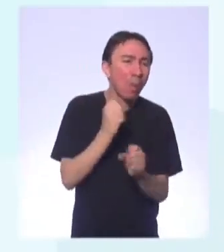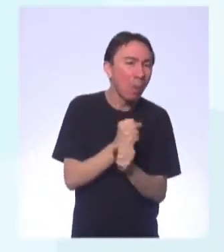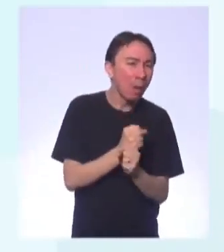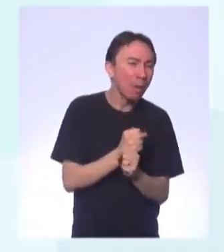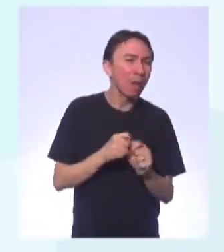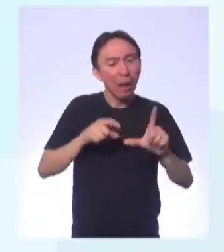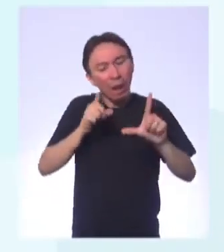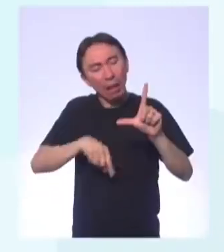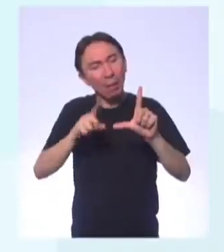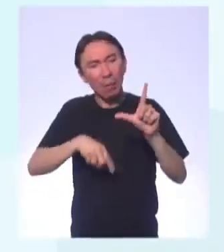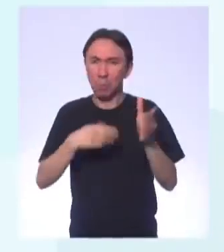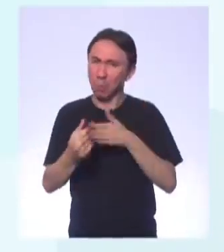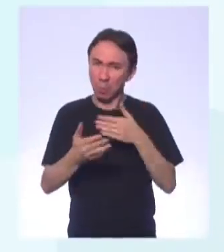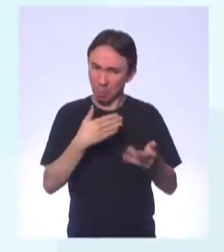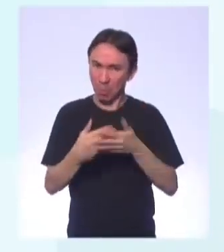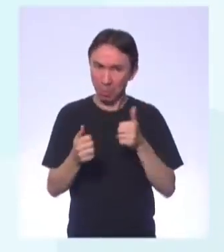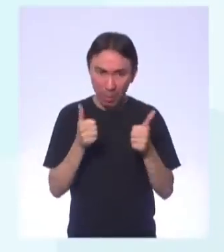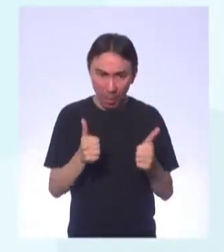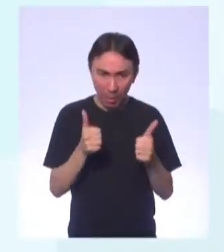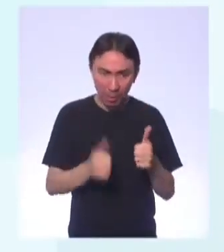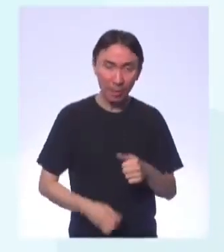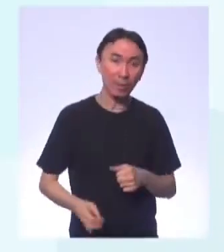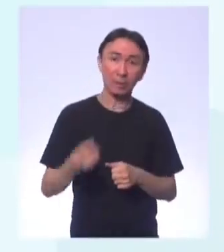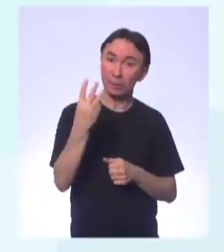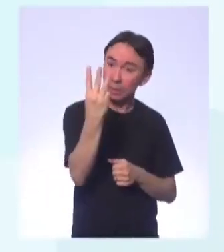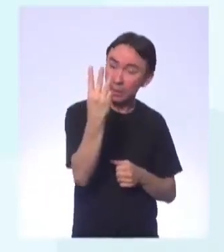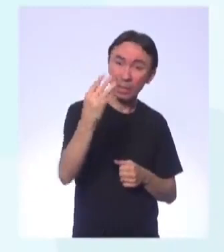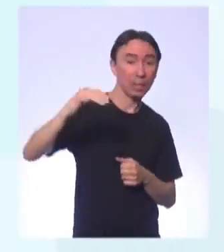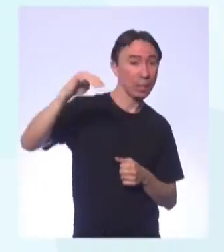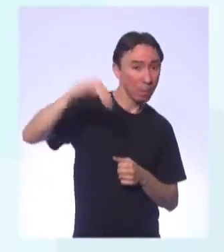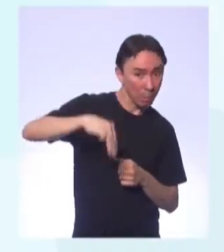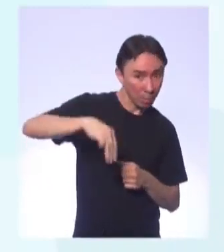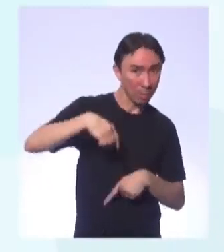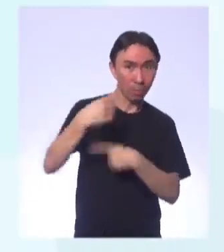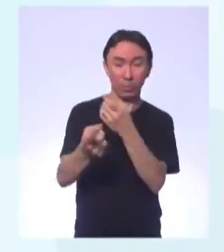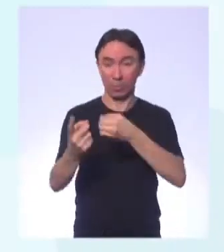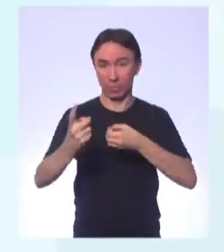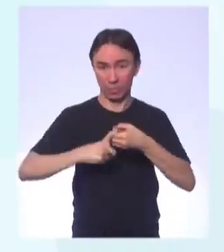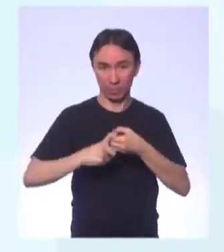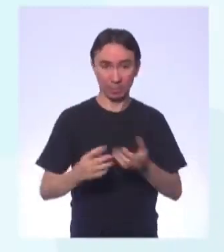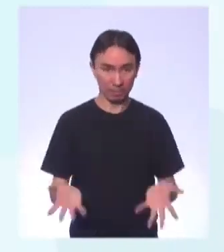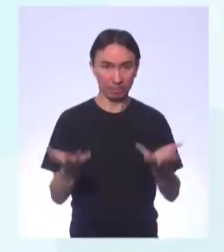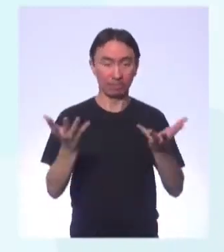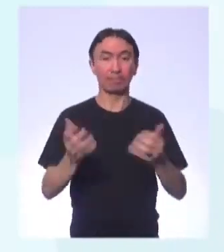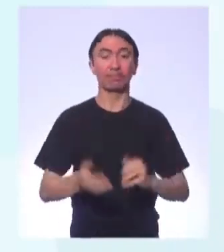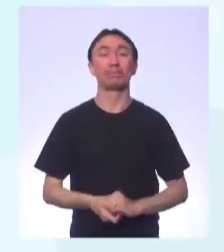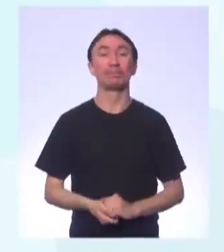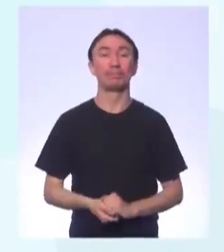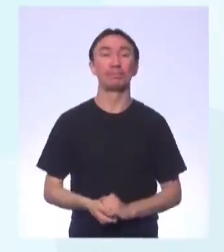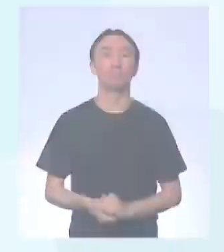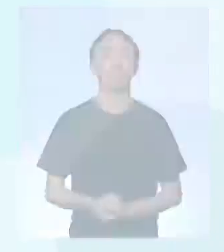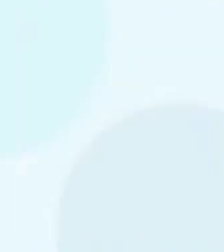vocês acharem mais simples Três minutinhos a gente já retorna bom trabalho